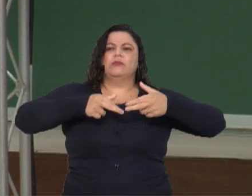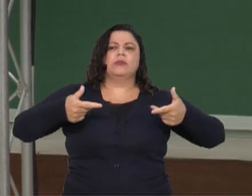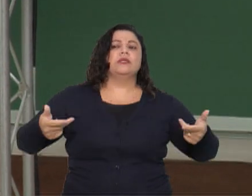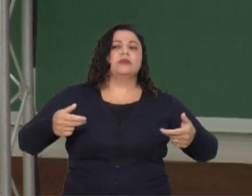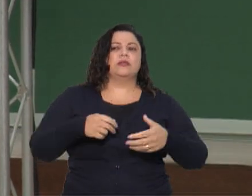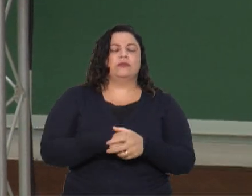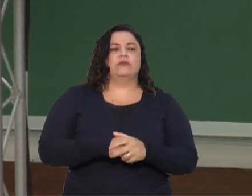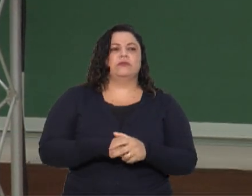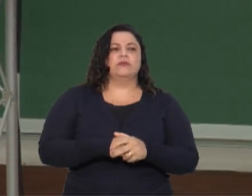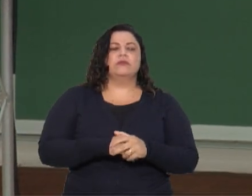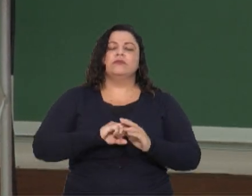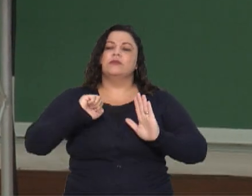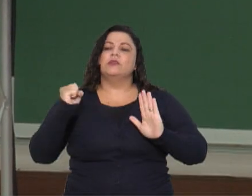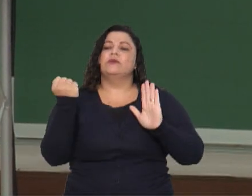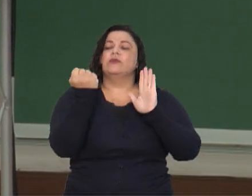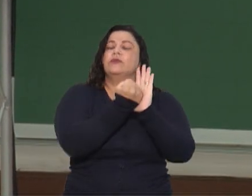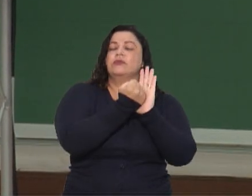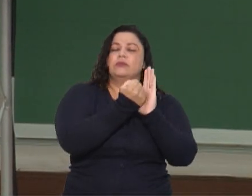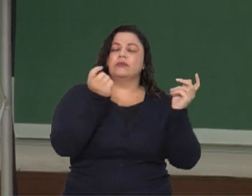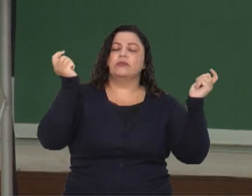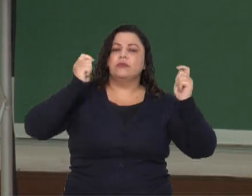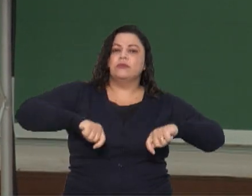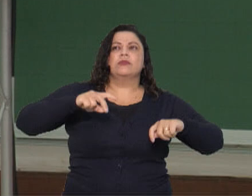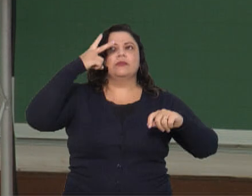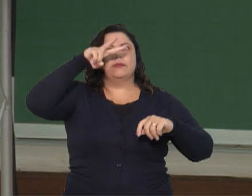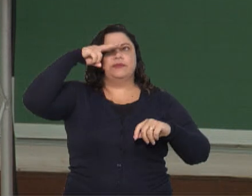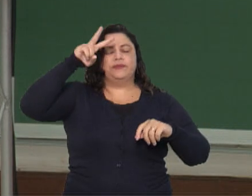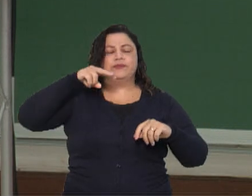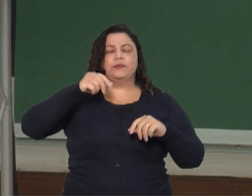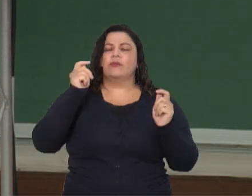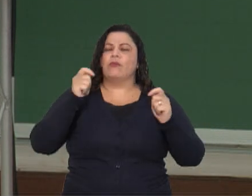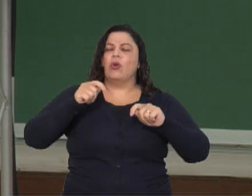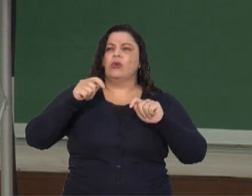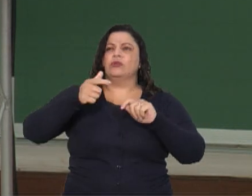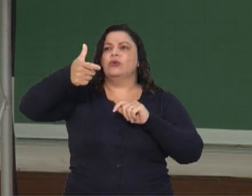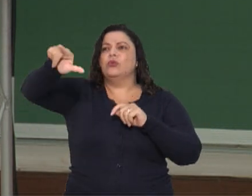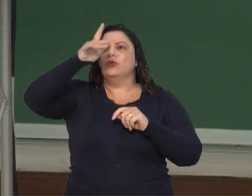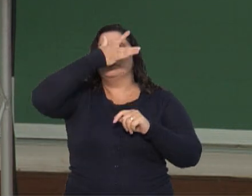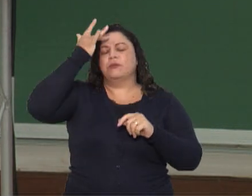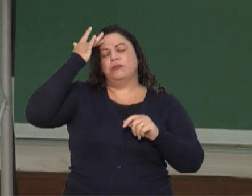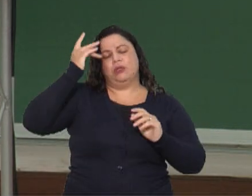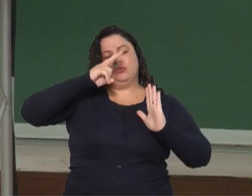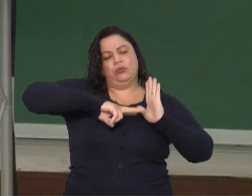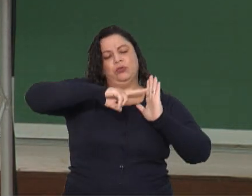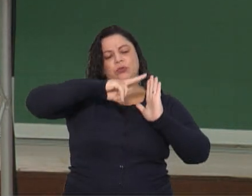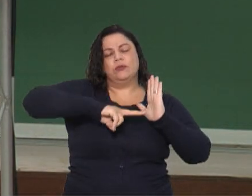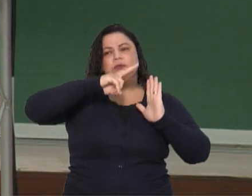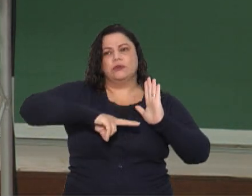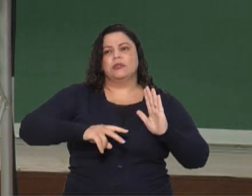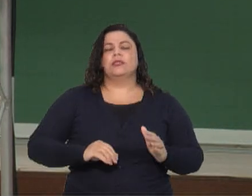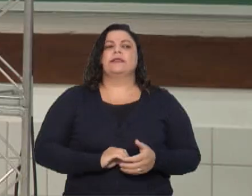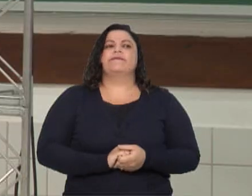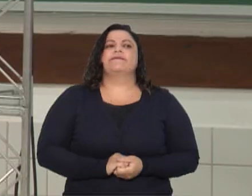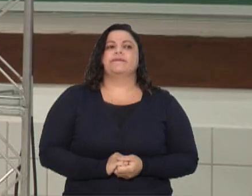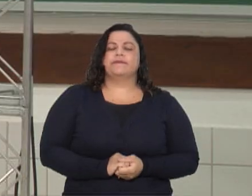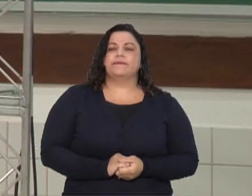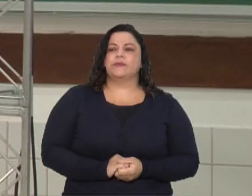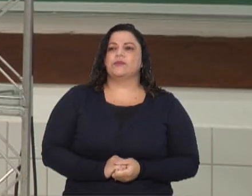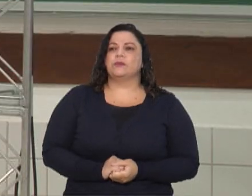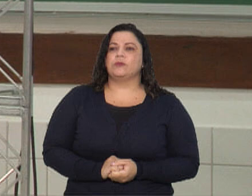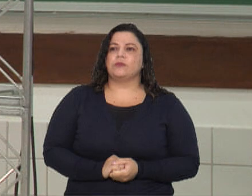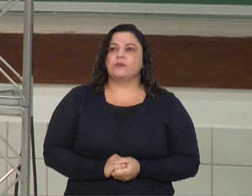lembrando que ela é para ser executada por outra pessoa. E outra questão interessante é